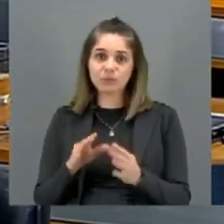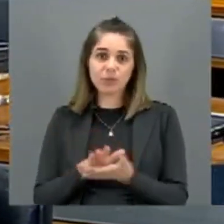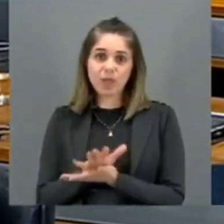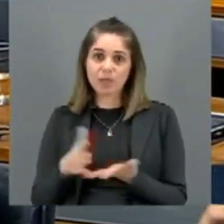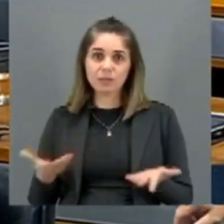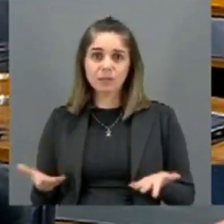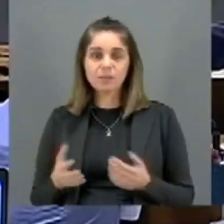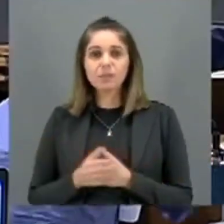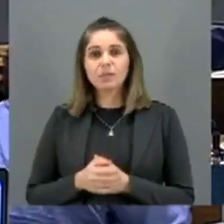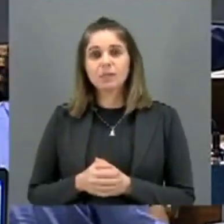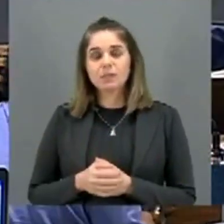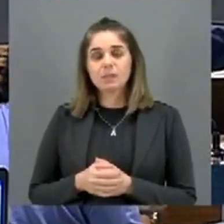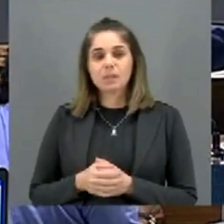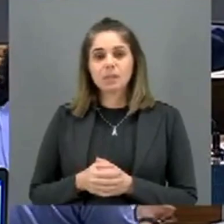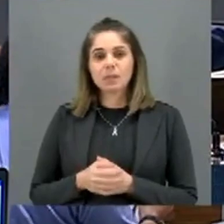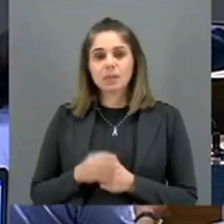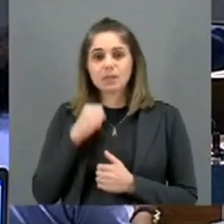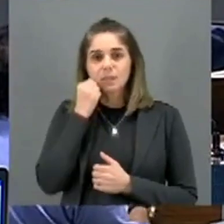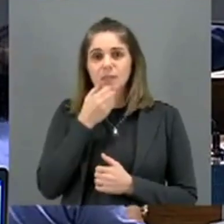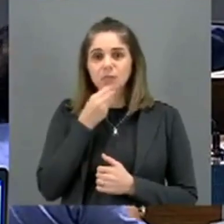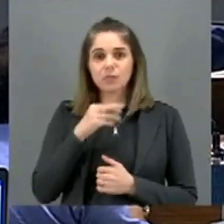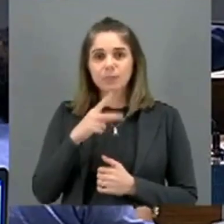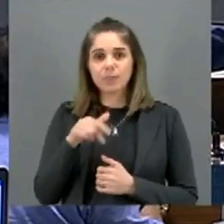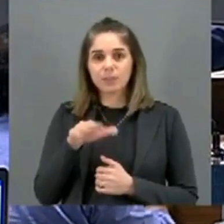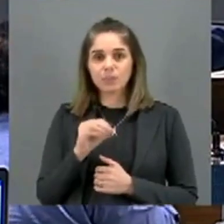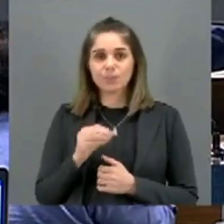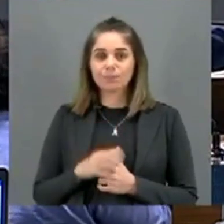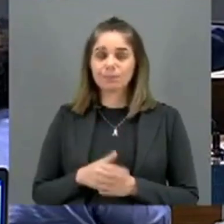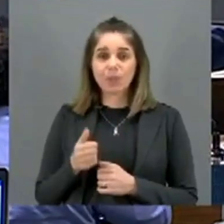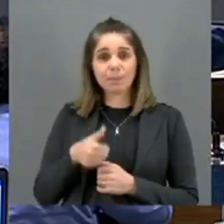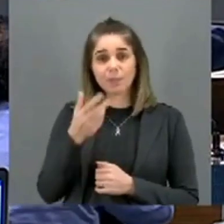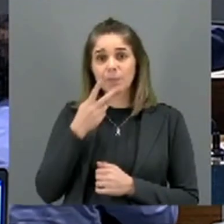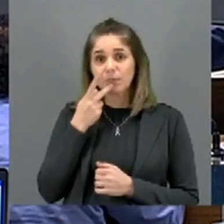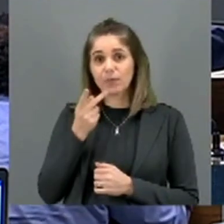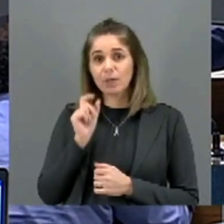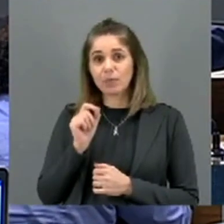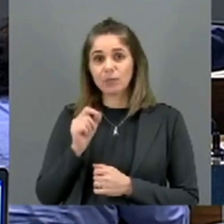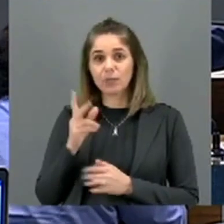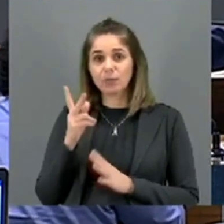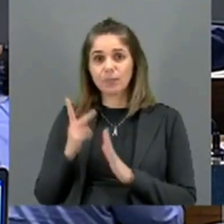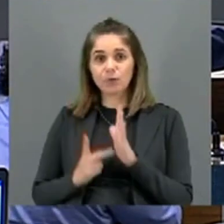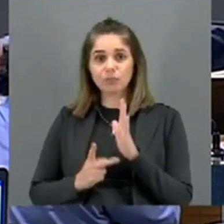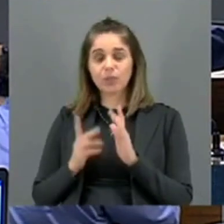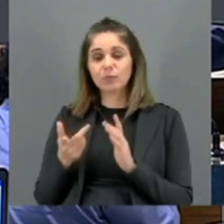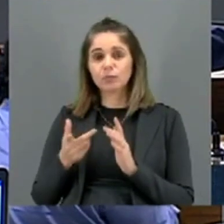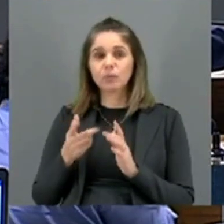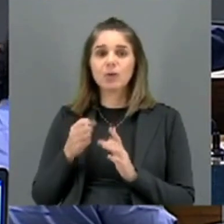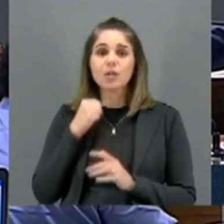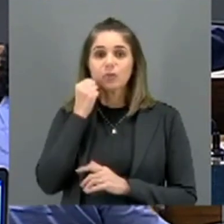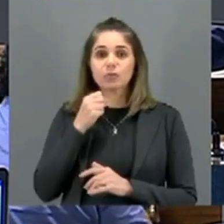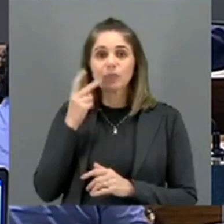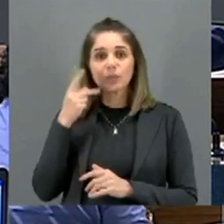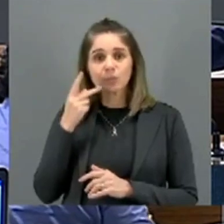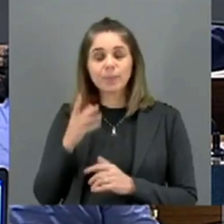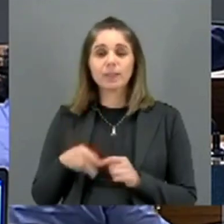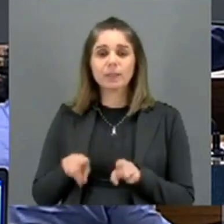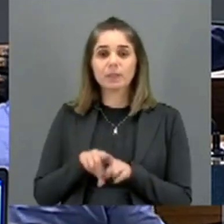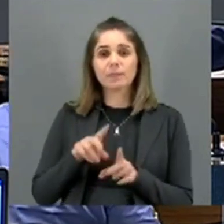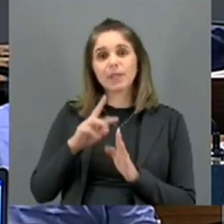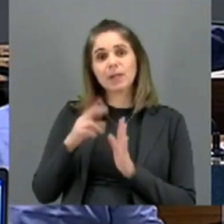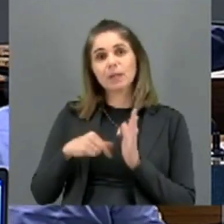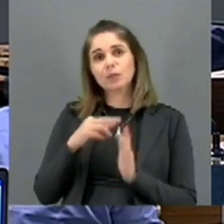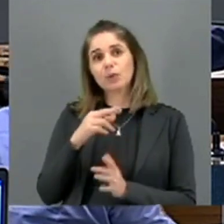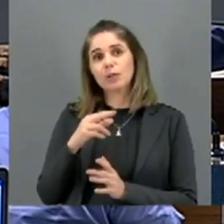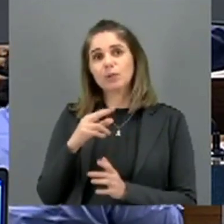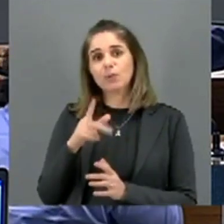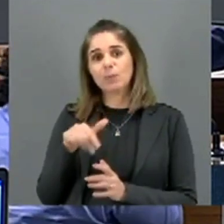Obrigado, senador Magno. Senador Plínio. Presidente, primeiro dizer que o projeto do senador Paim e o relatório do senador Roberto Costa estão bons,